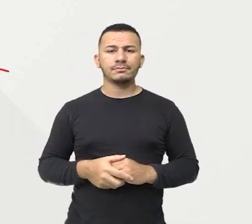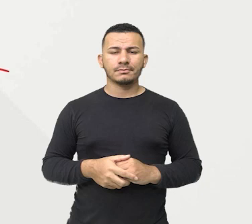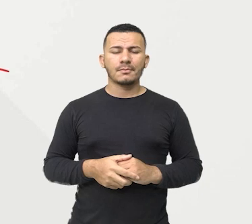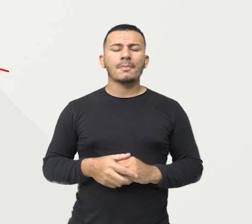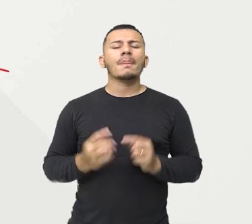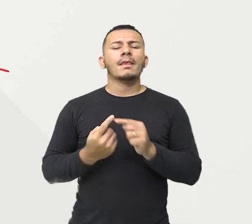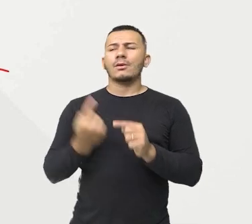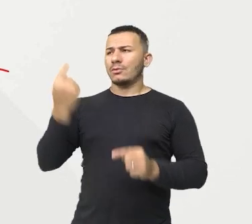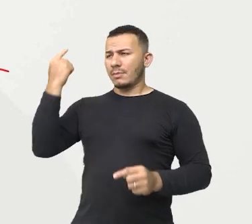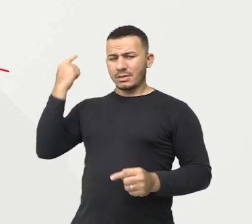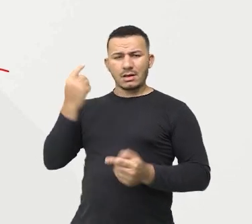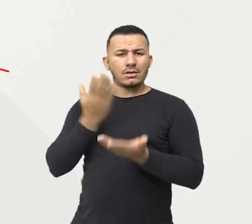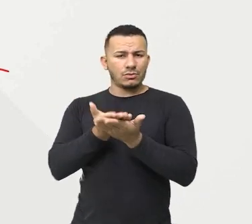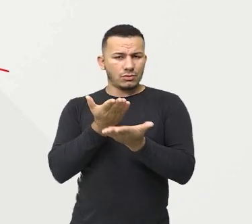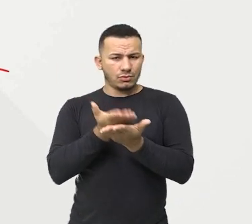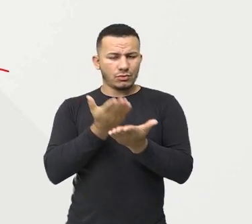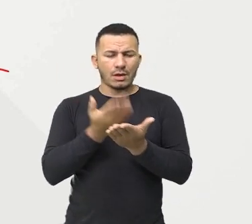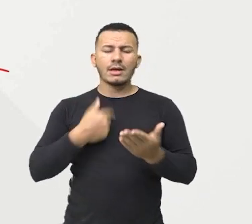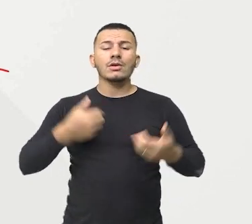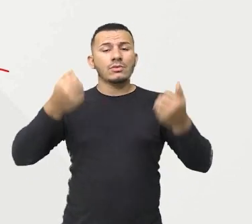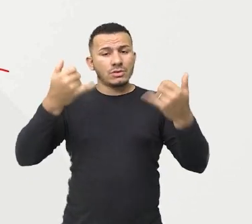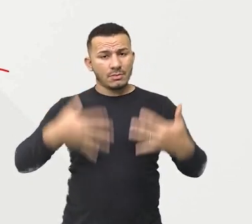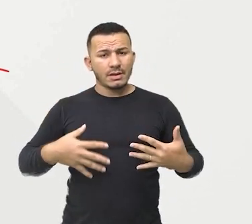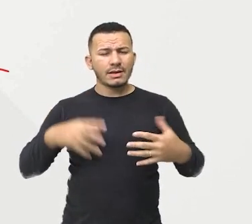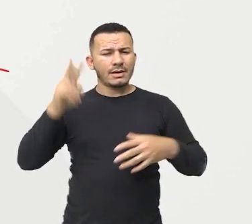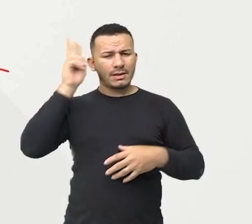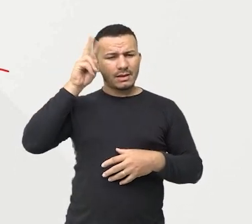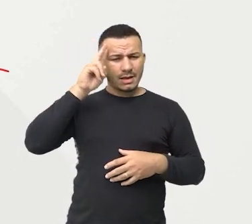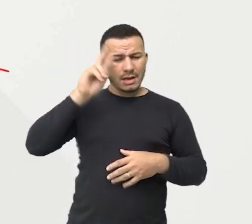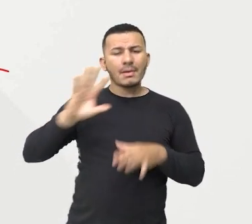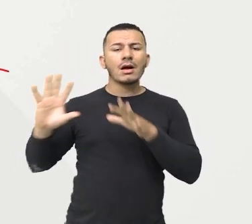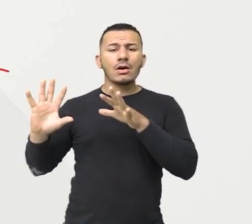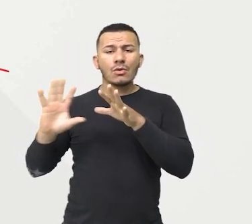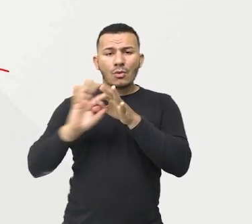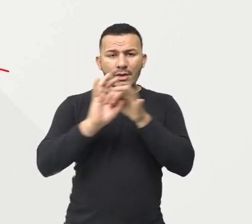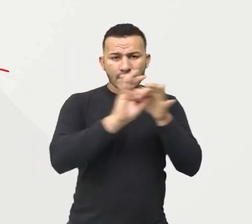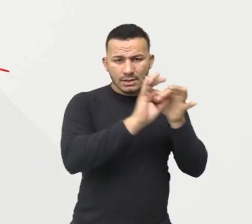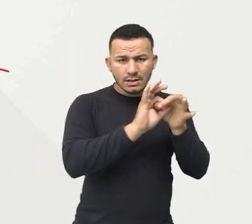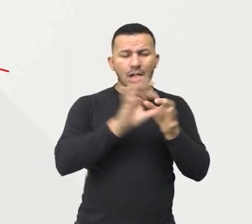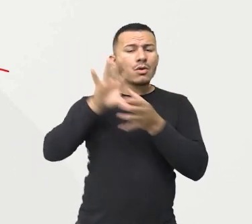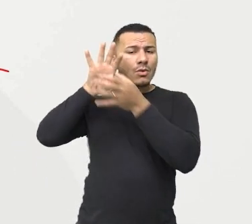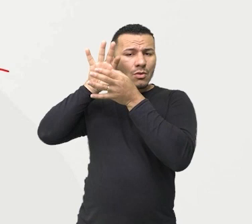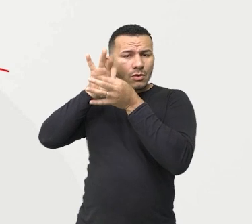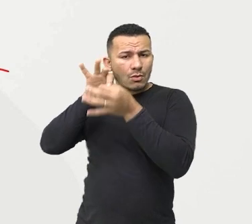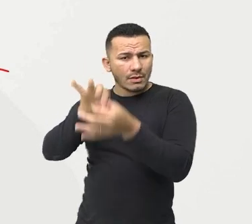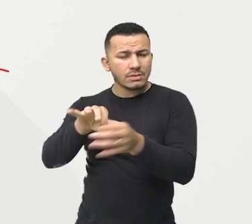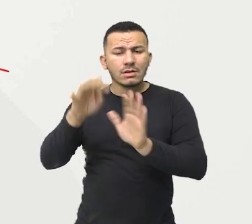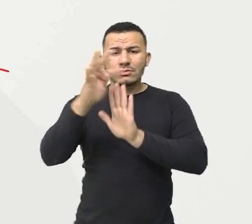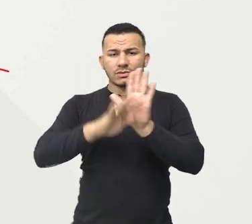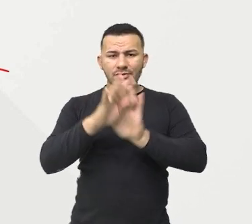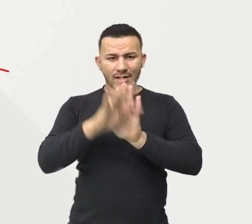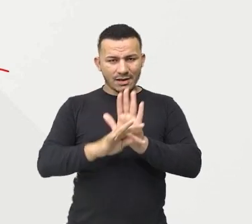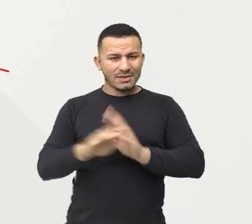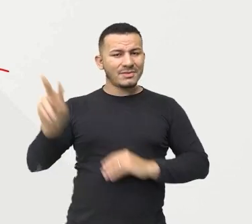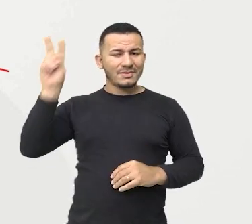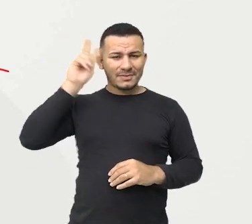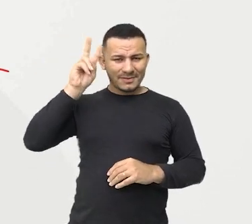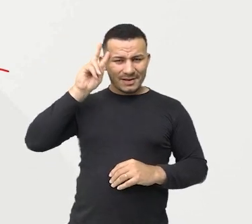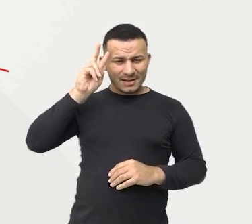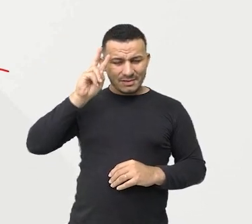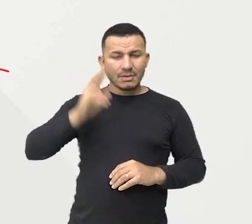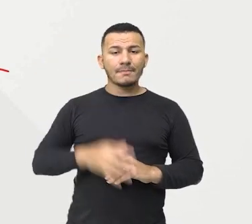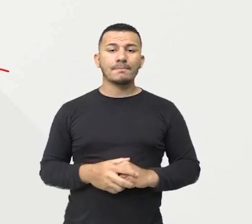aula, nós conversamos aqui sobre conexões, sobre coesão textual. Lembram-se disso? Pois bem, na